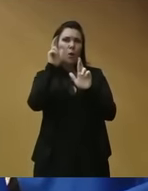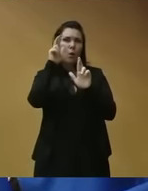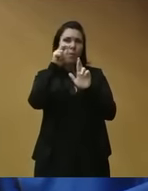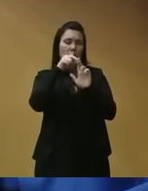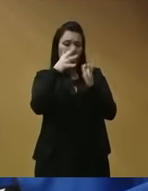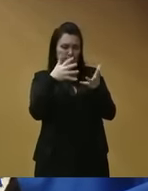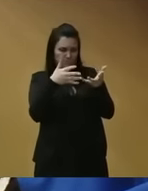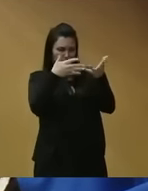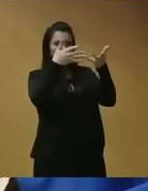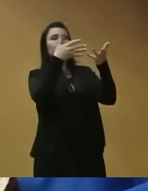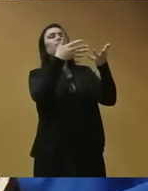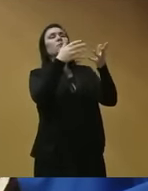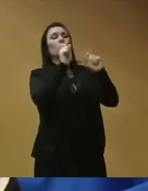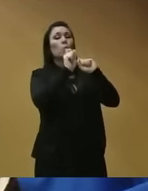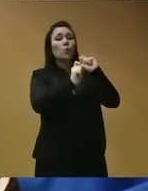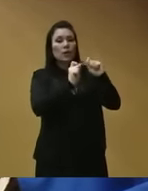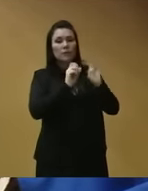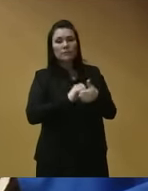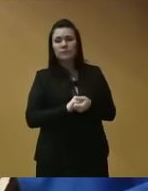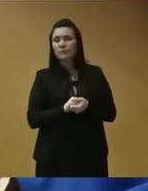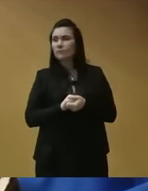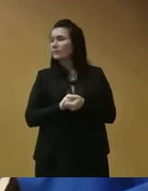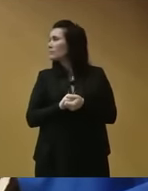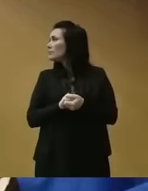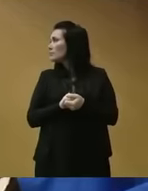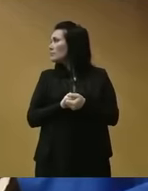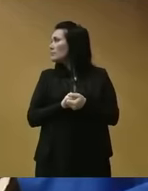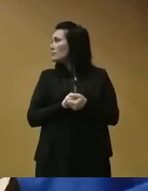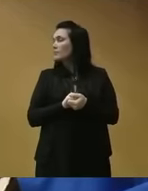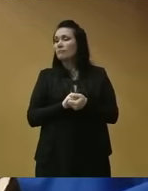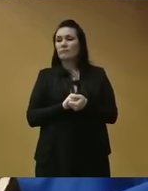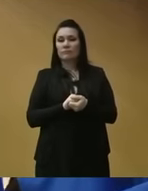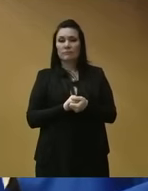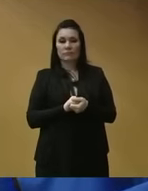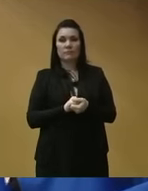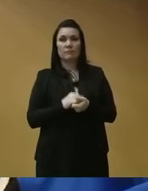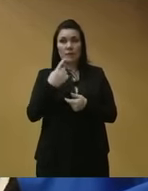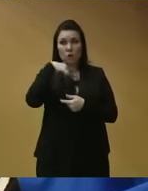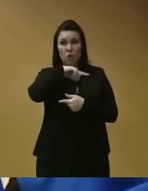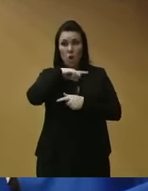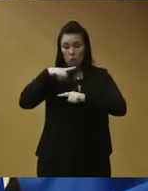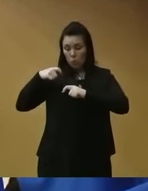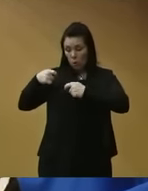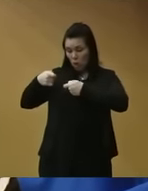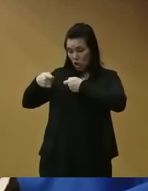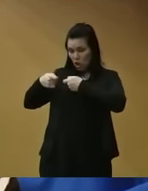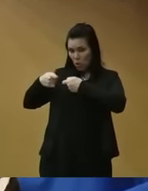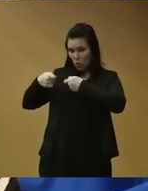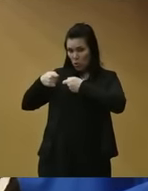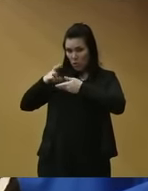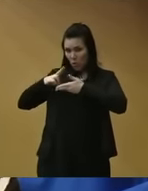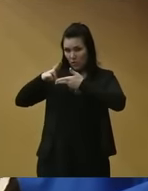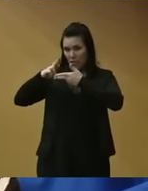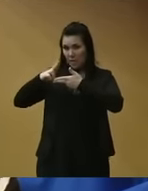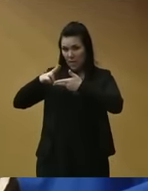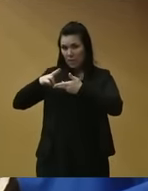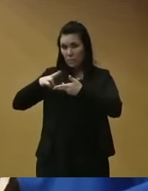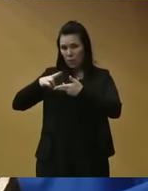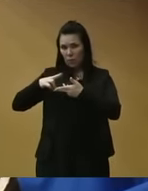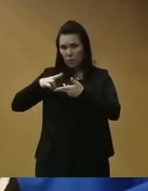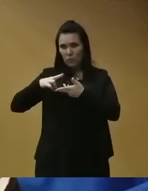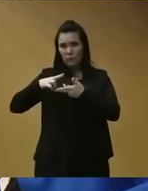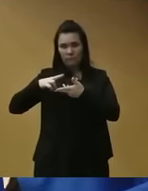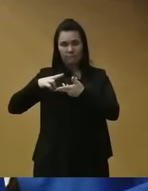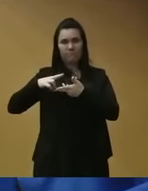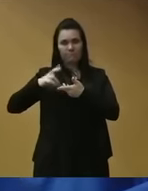uma reverência muito importante, é que nós somos gestores da universidade. A gente trabalha para dar as